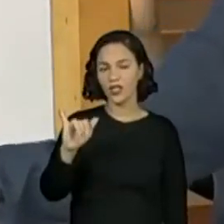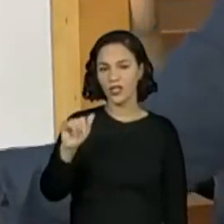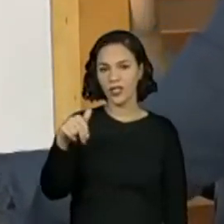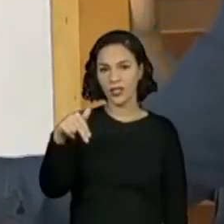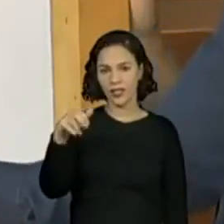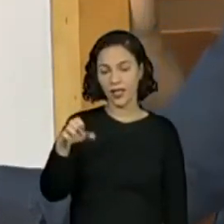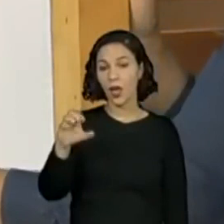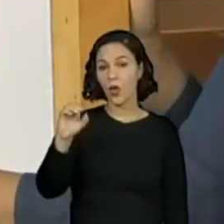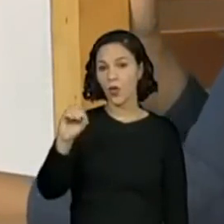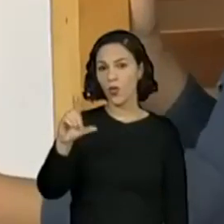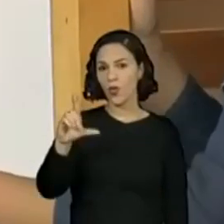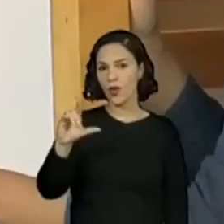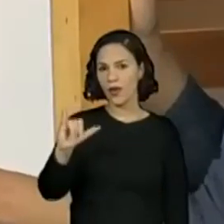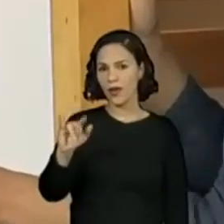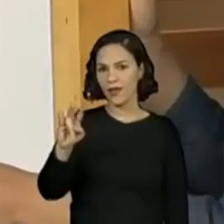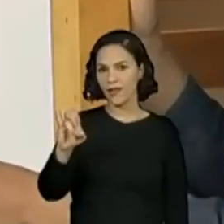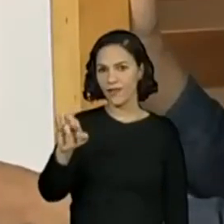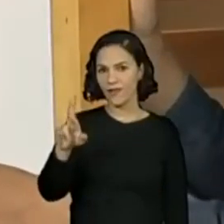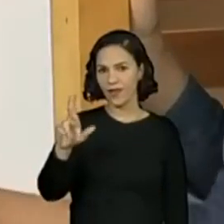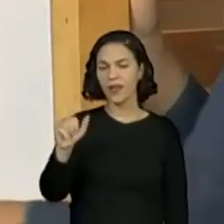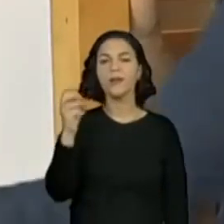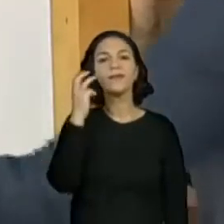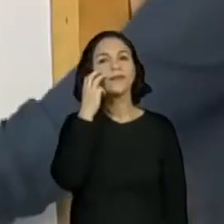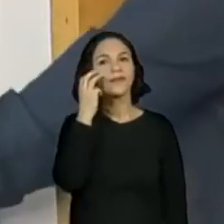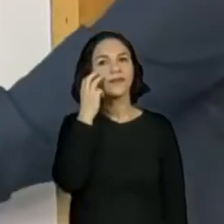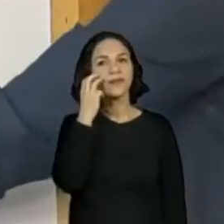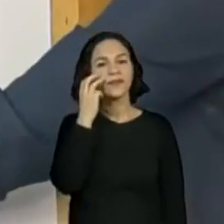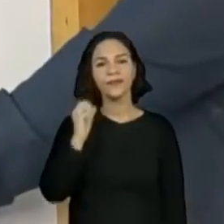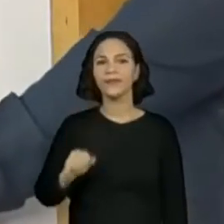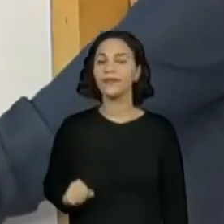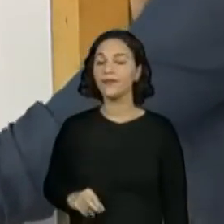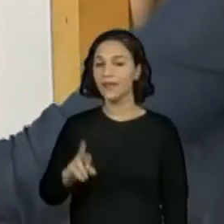Regiane, Oliveira,